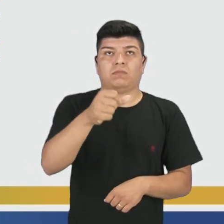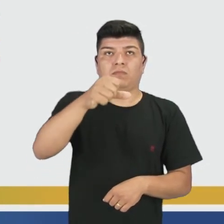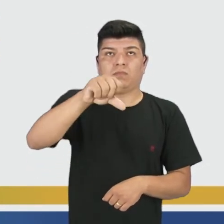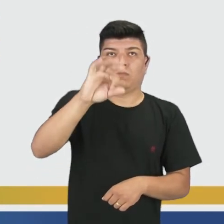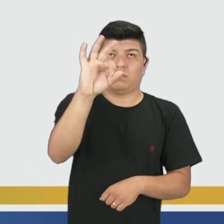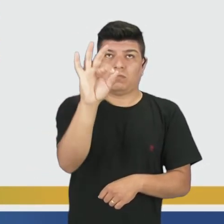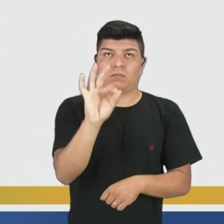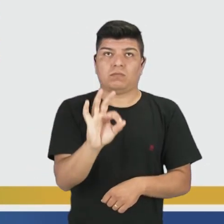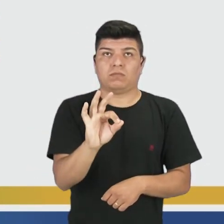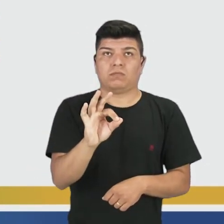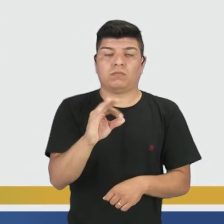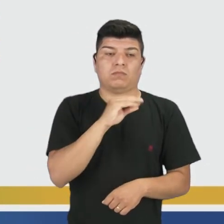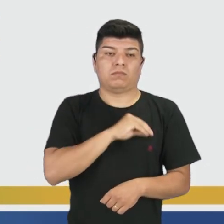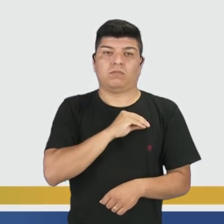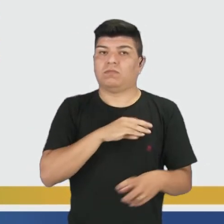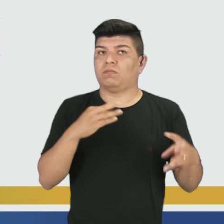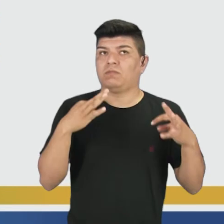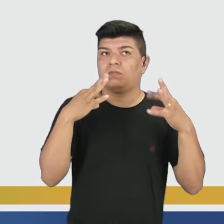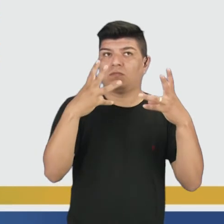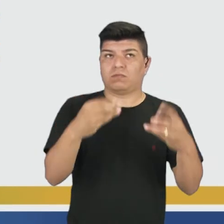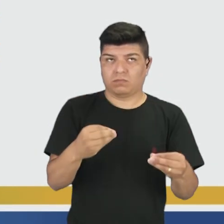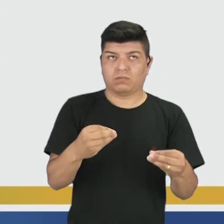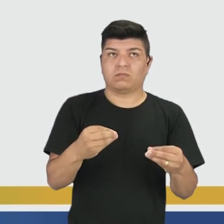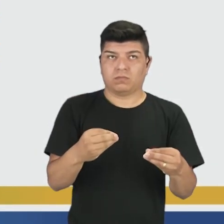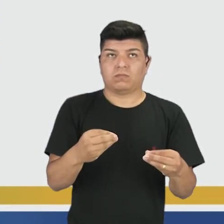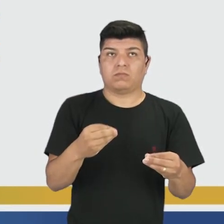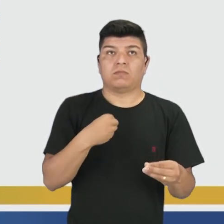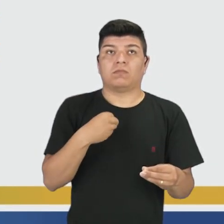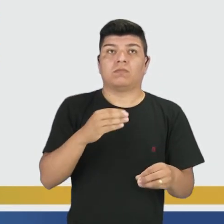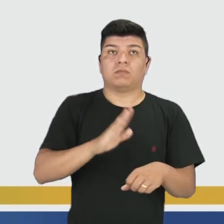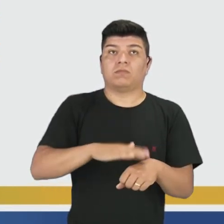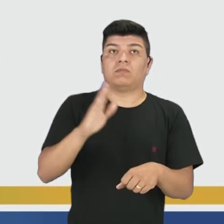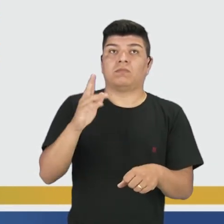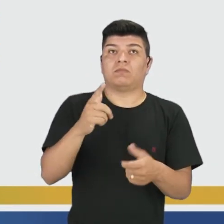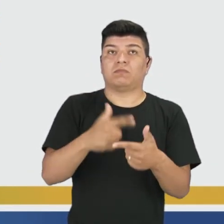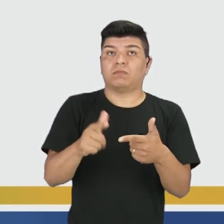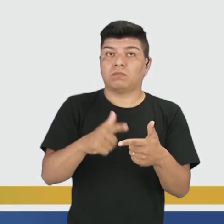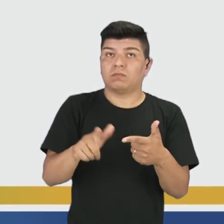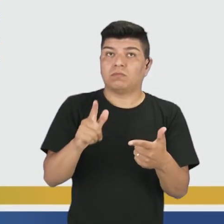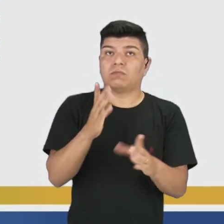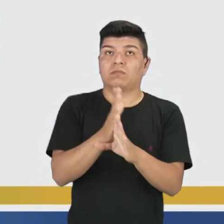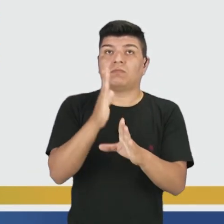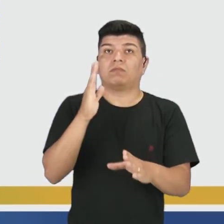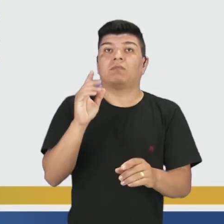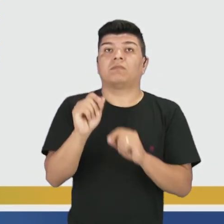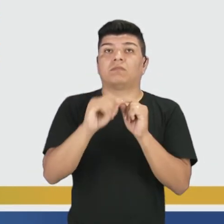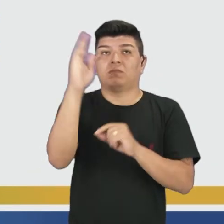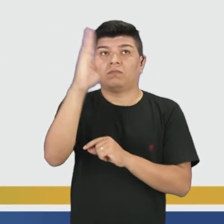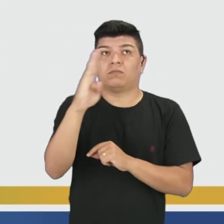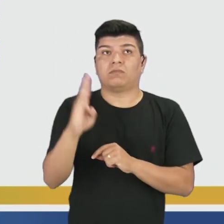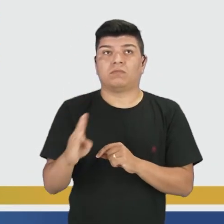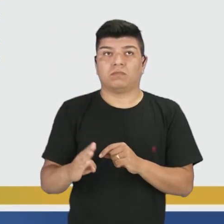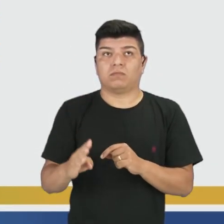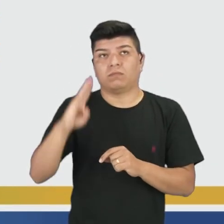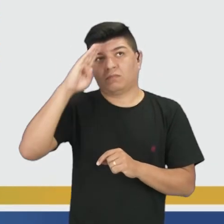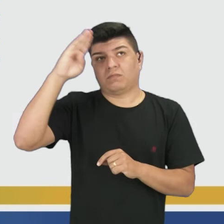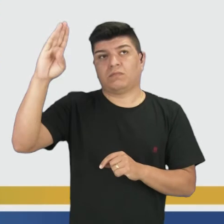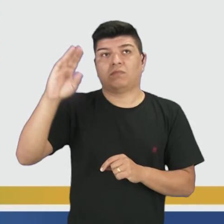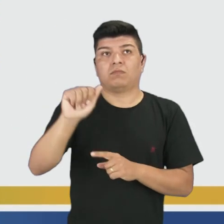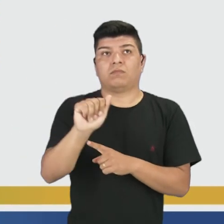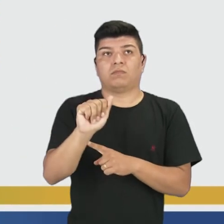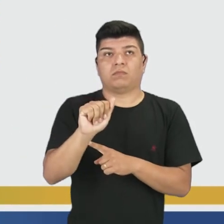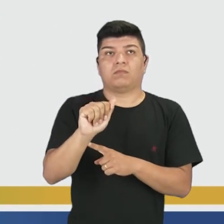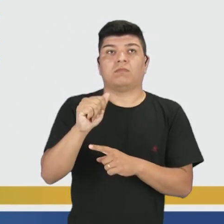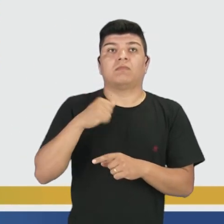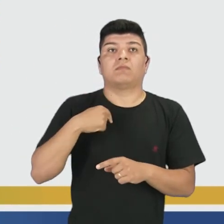41,9% da renda total. A concentração de renda possui uma série de causas. O Brasil, dentre as principais, estão: